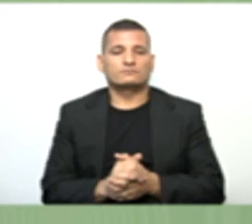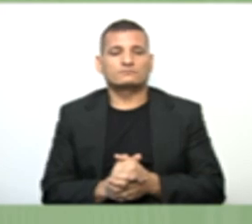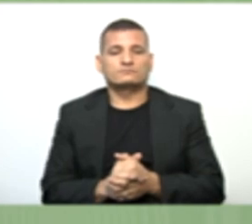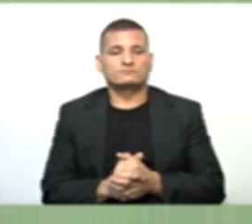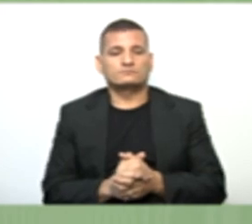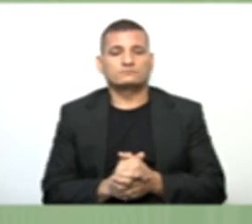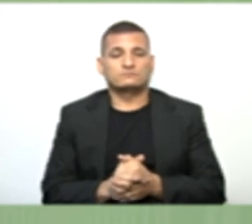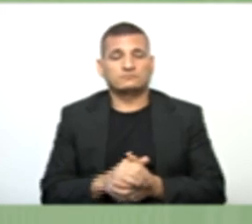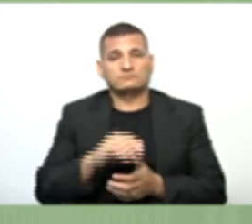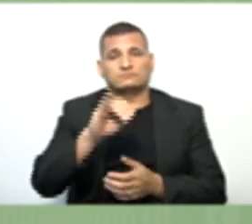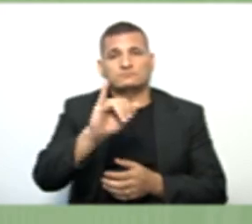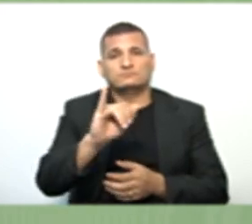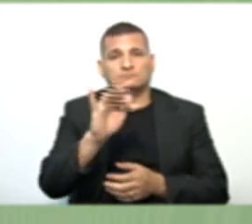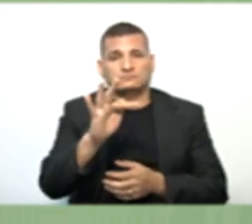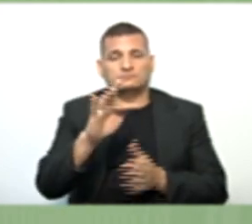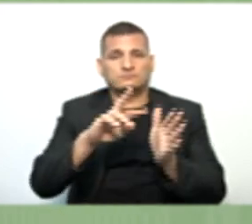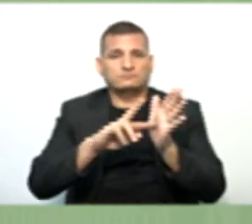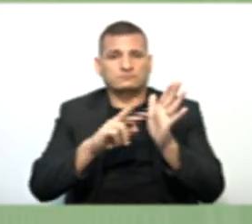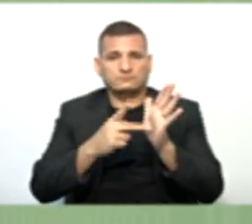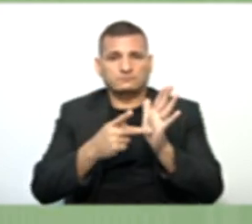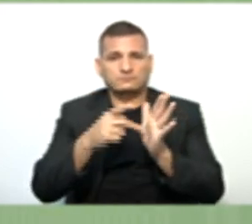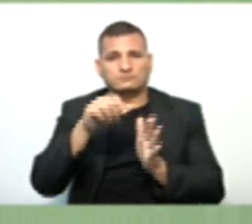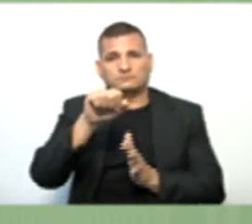O comando if significa se.